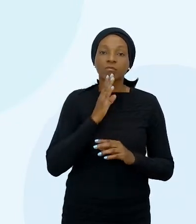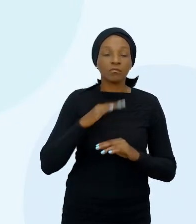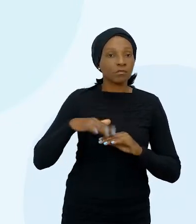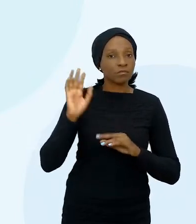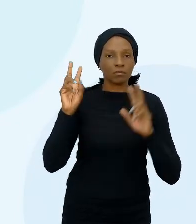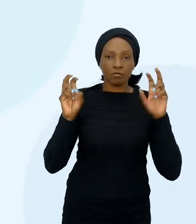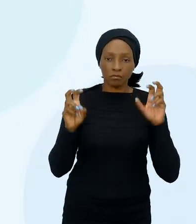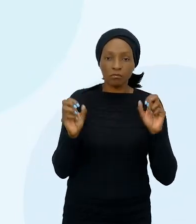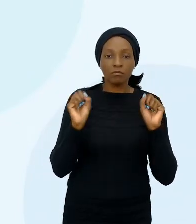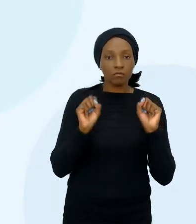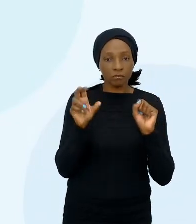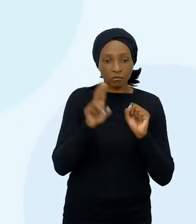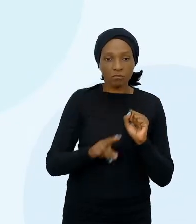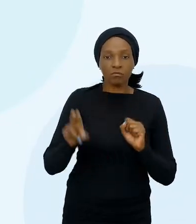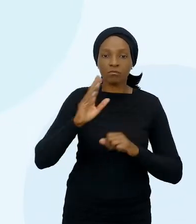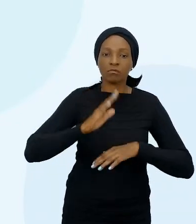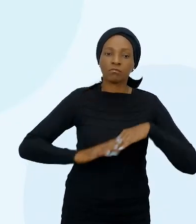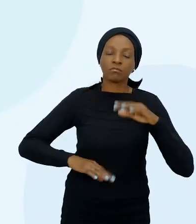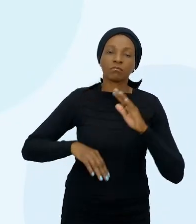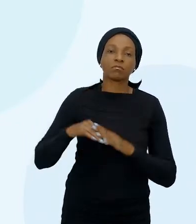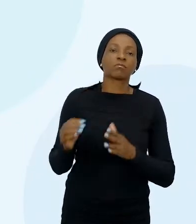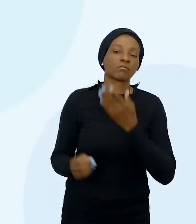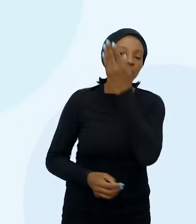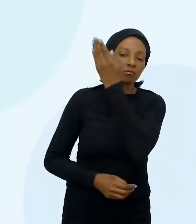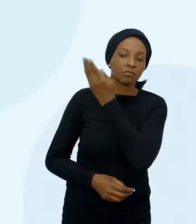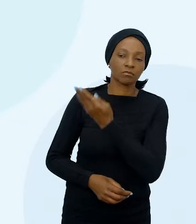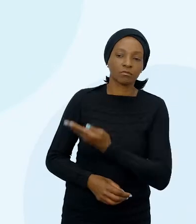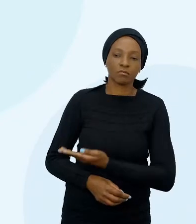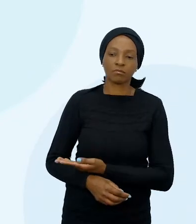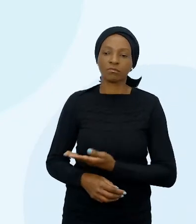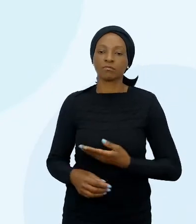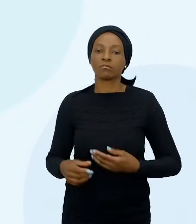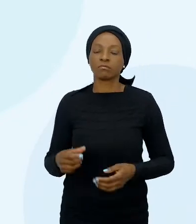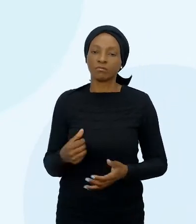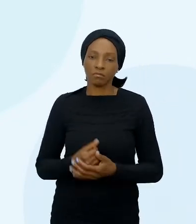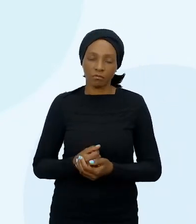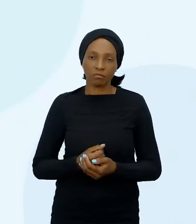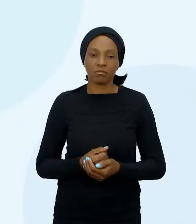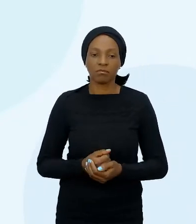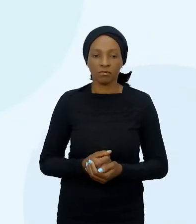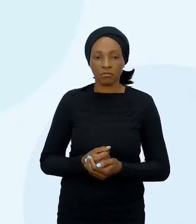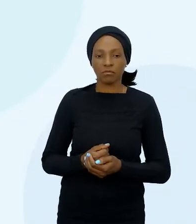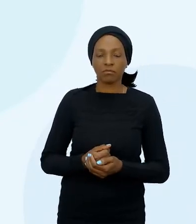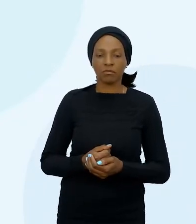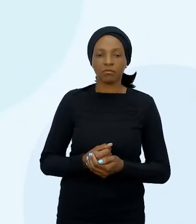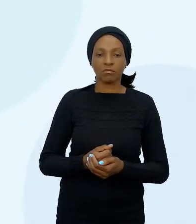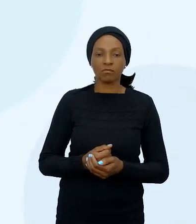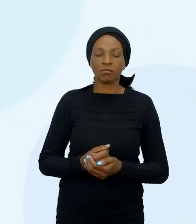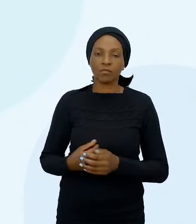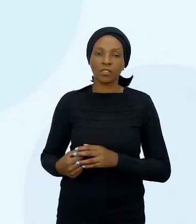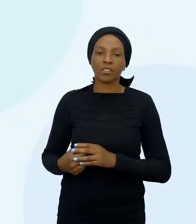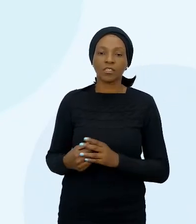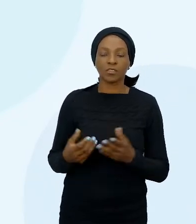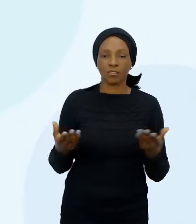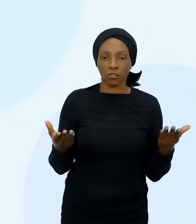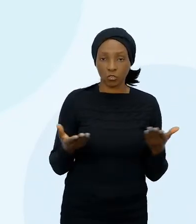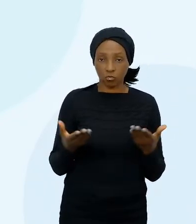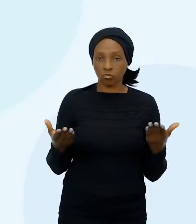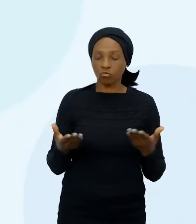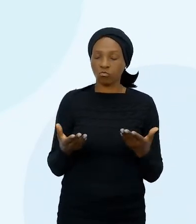se basear nas habilidades, né, que foram norteadas aí, que nortearam a aula de